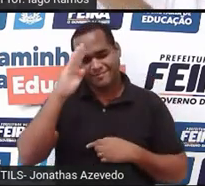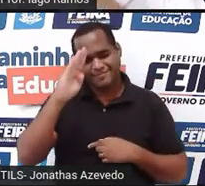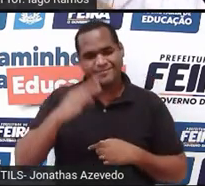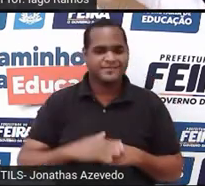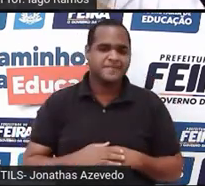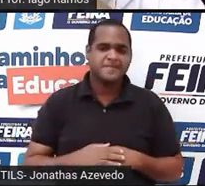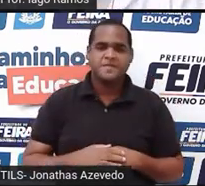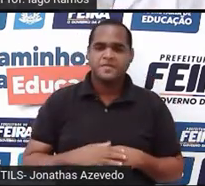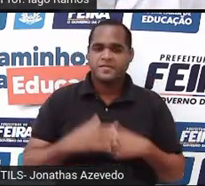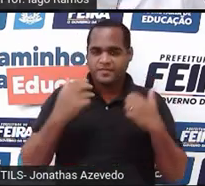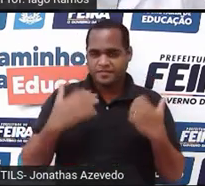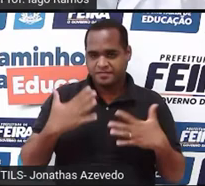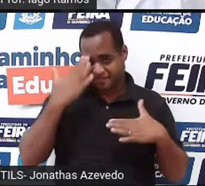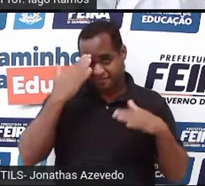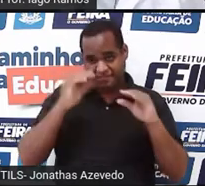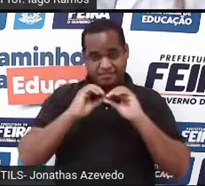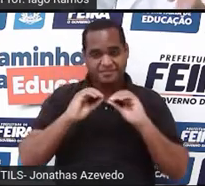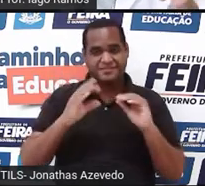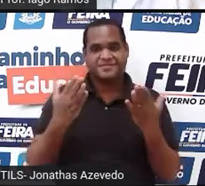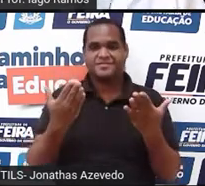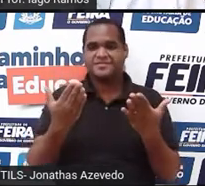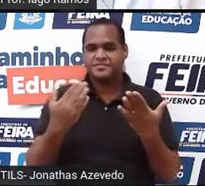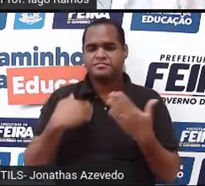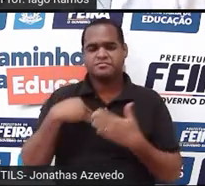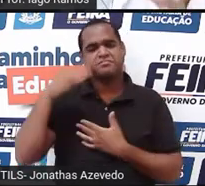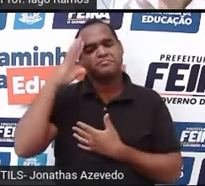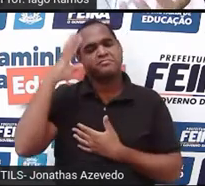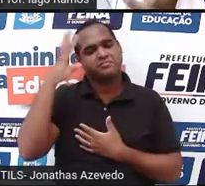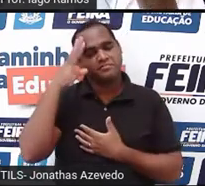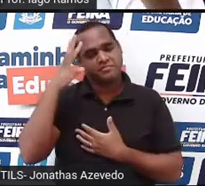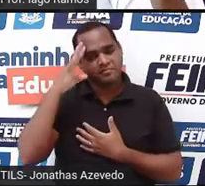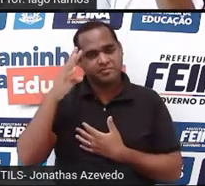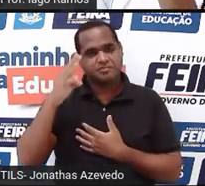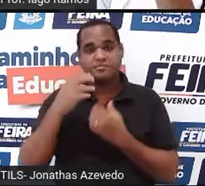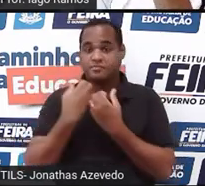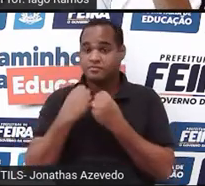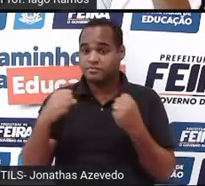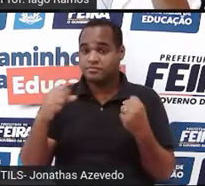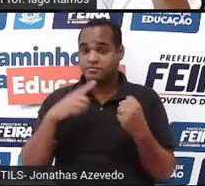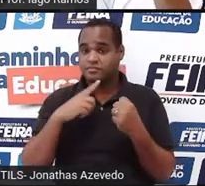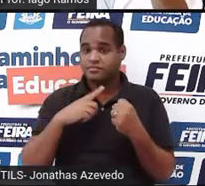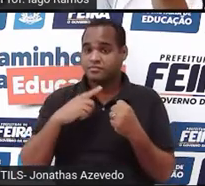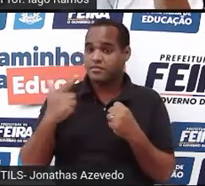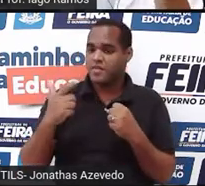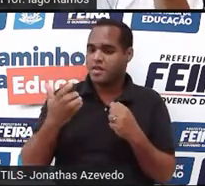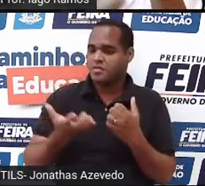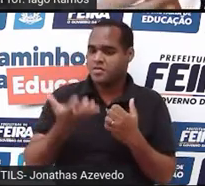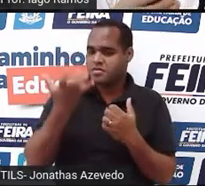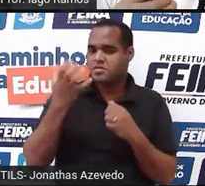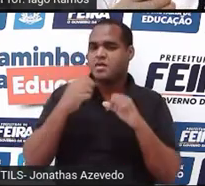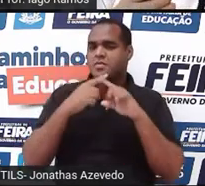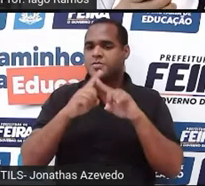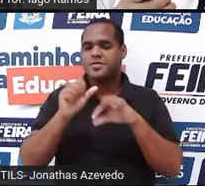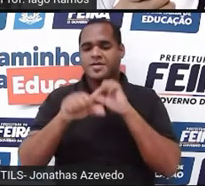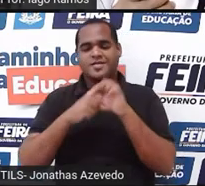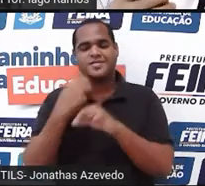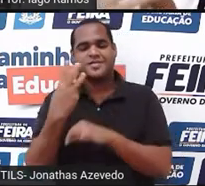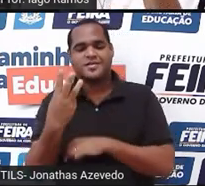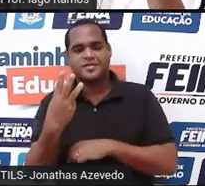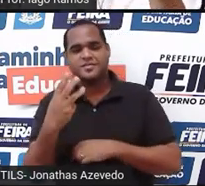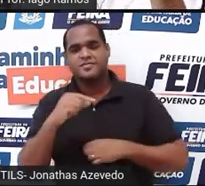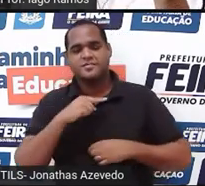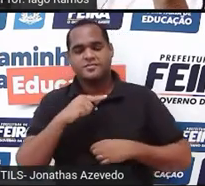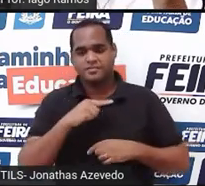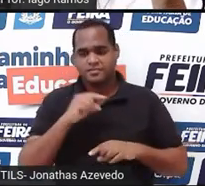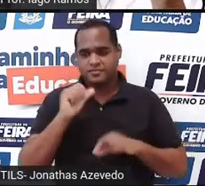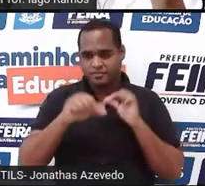vou deixar isso mais claro para você vamos pensar uma grandeza está aumentando multiplicando por 3